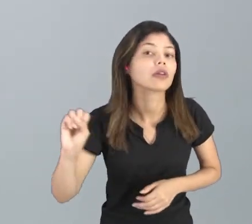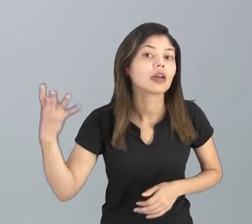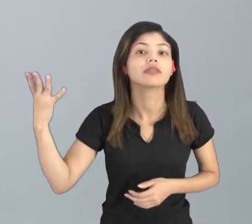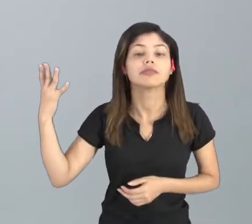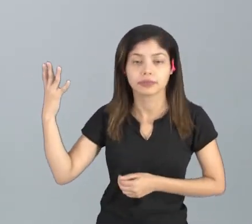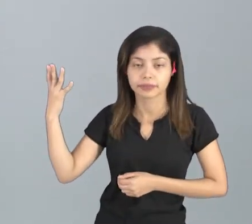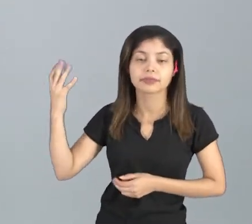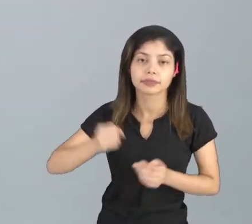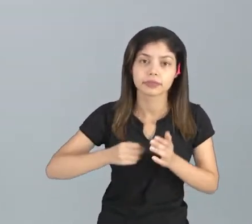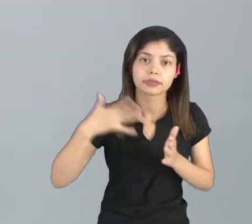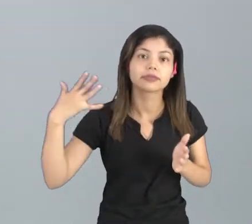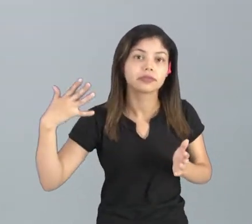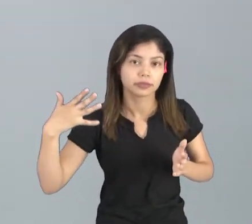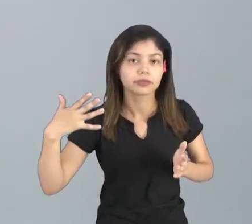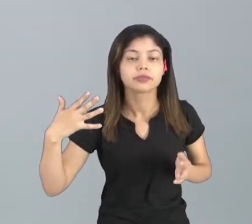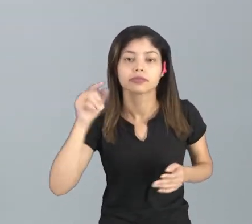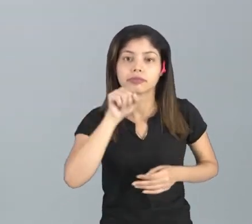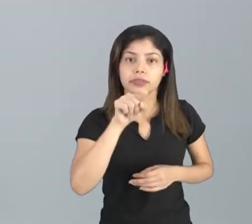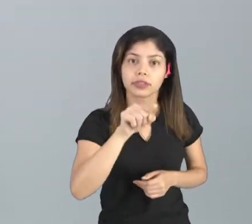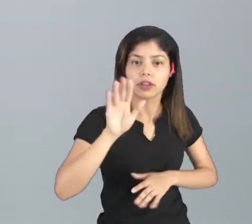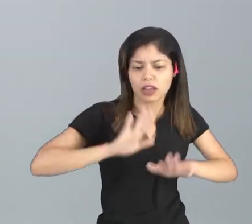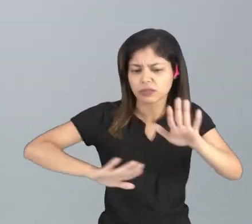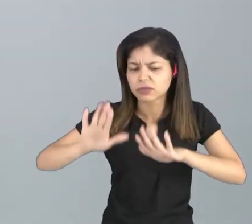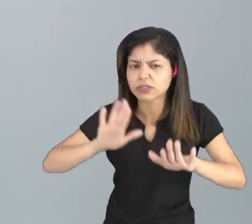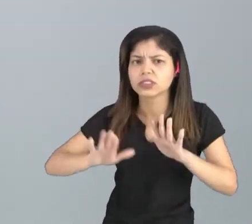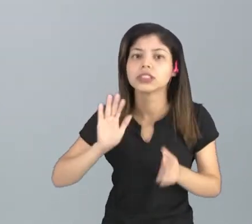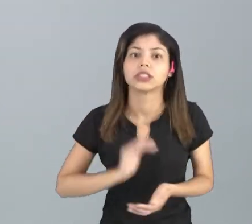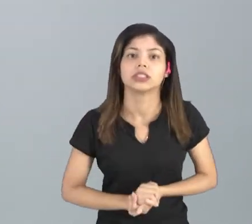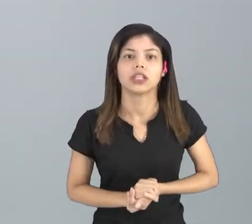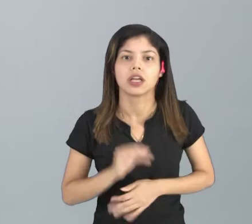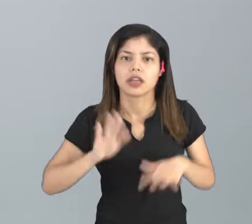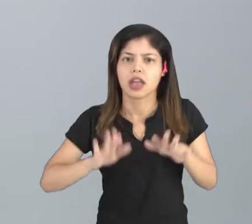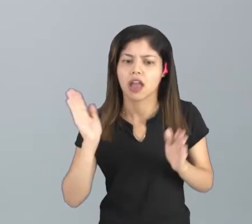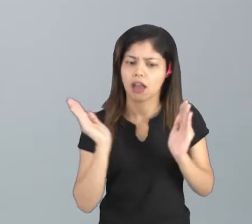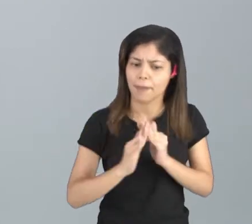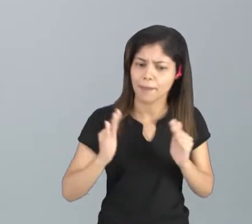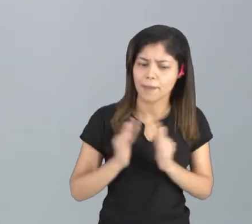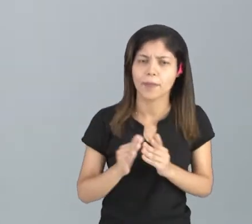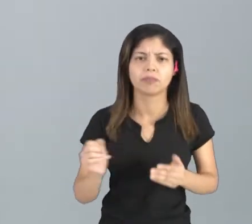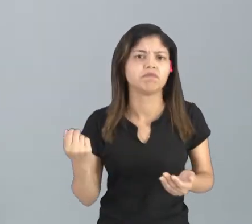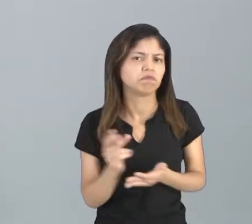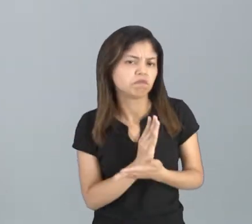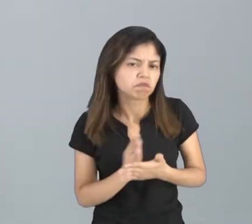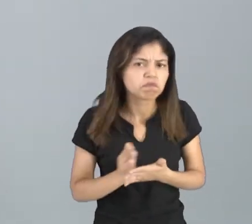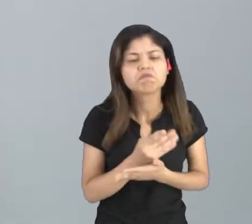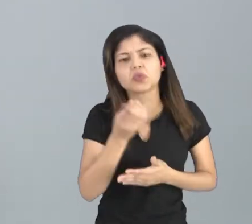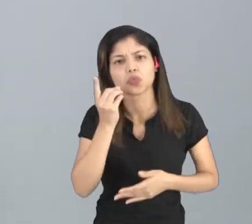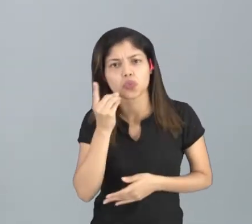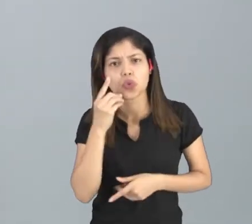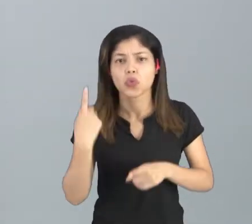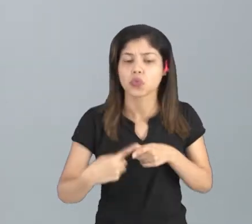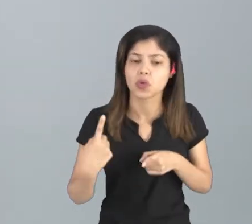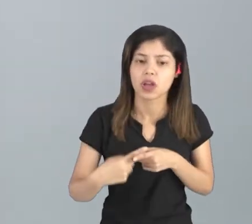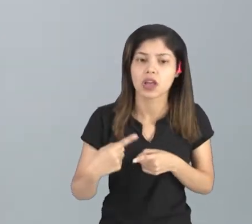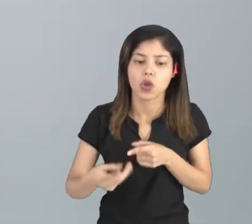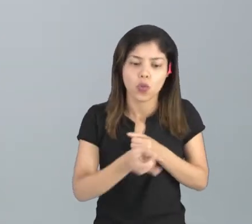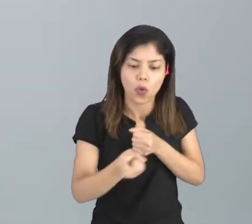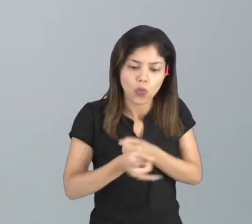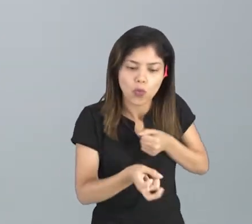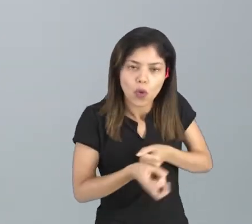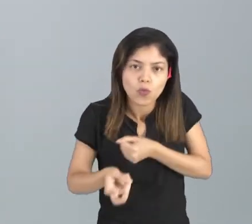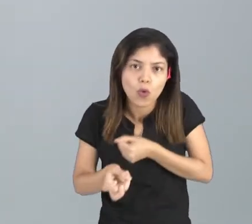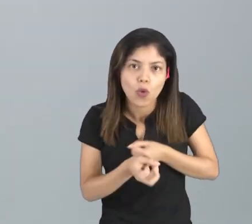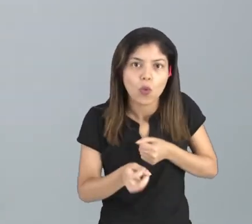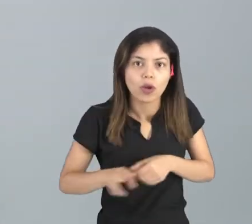de muitas das vezes que você fica alguns dias em casa sem ter água, porque as bombas, as captadoras